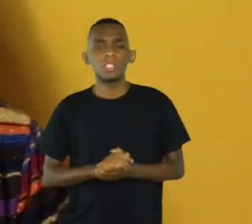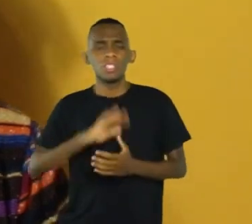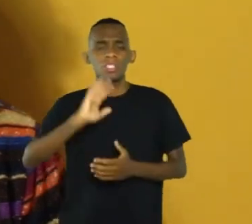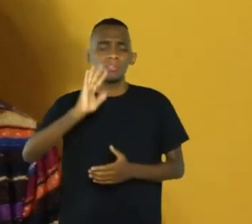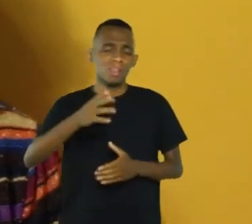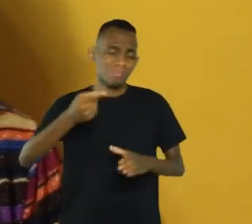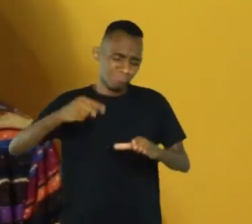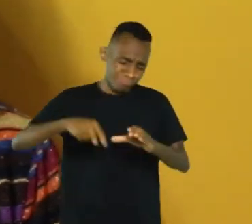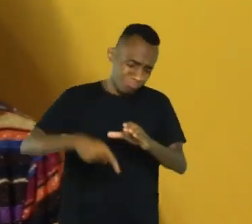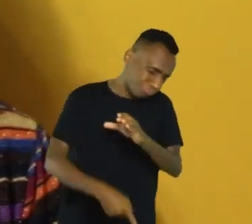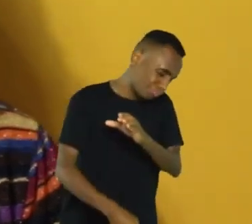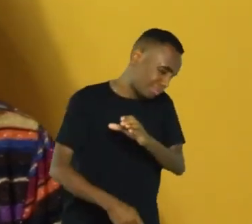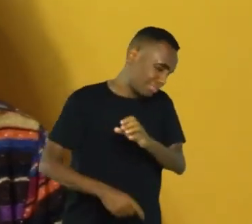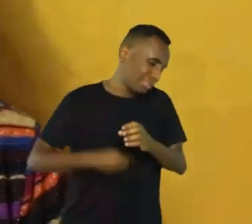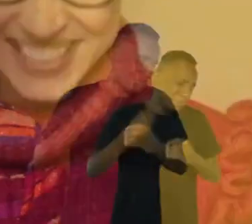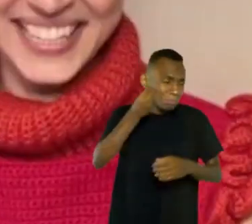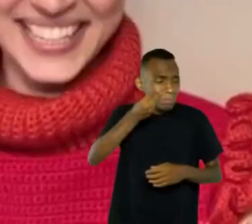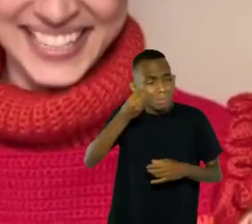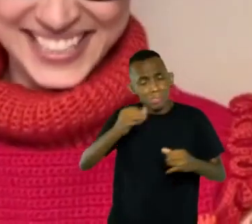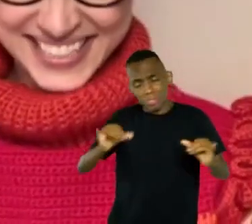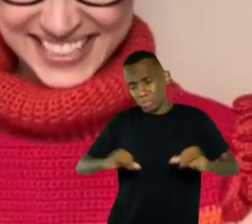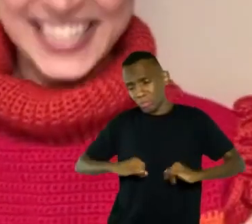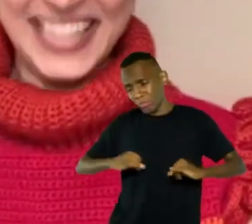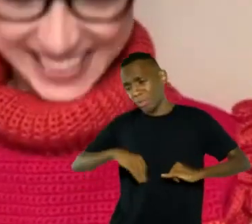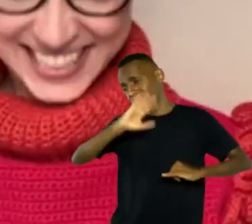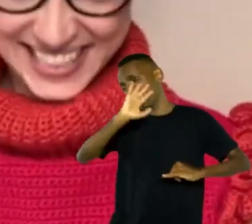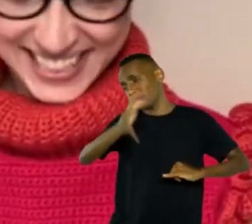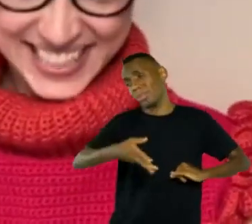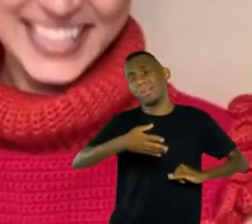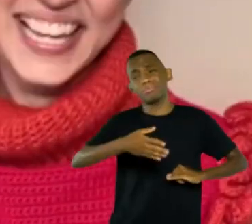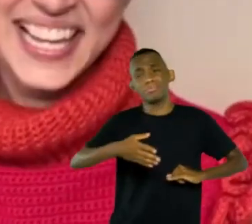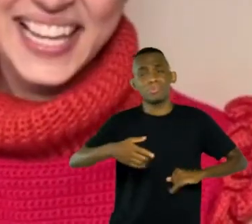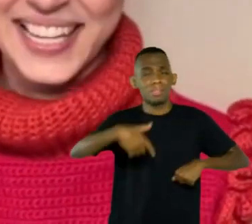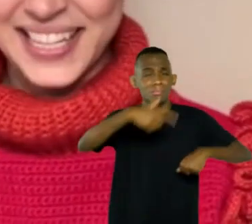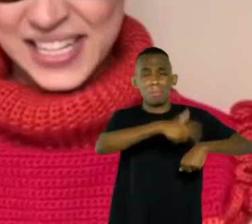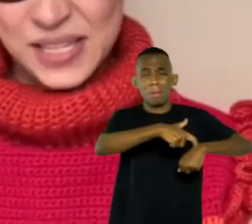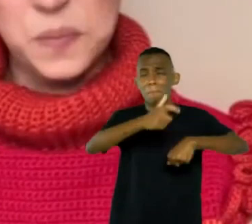poço um tantão de vezes. Quem não foi, né?